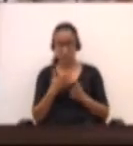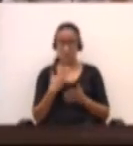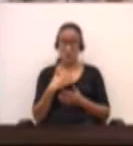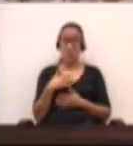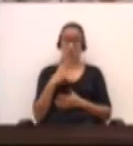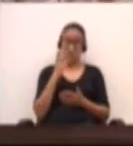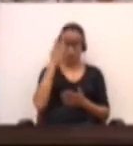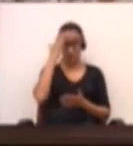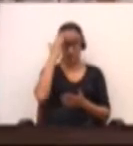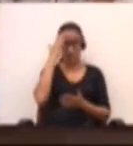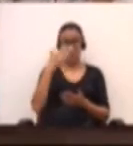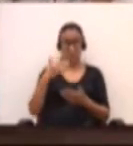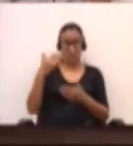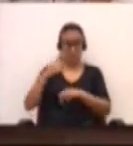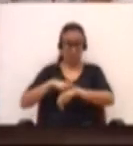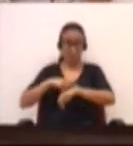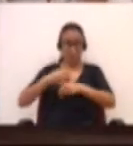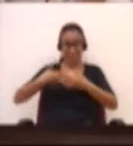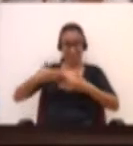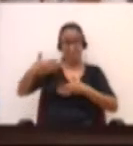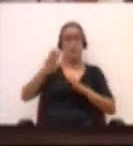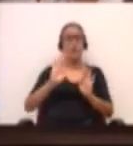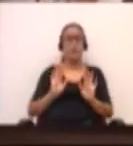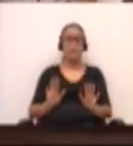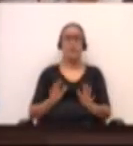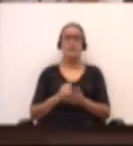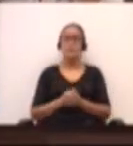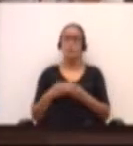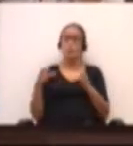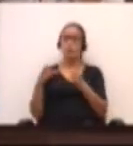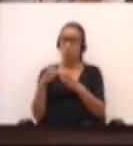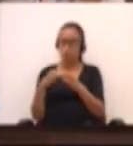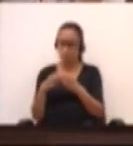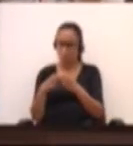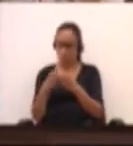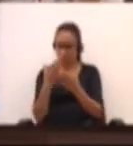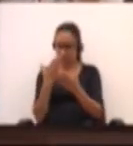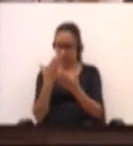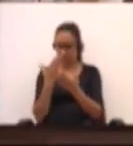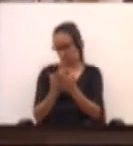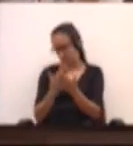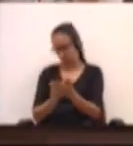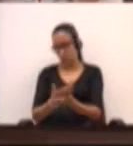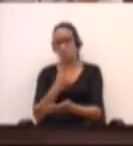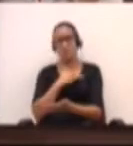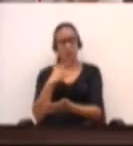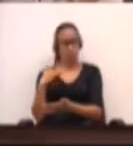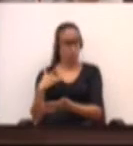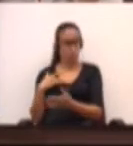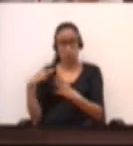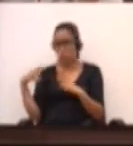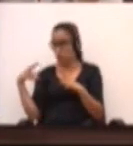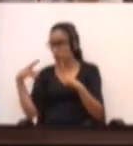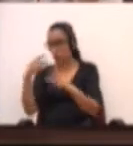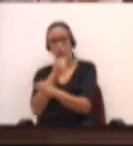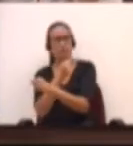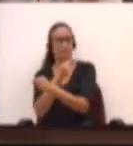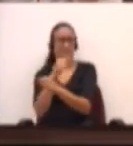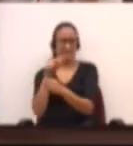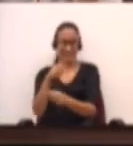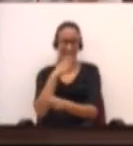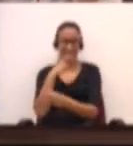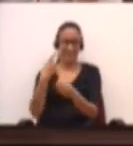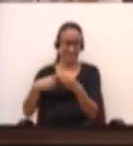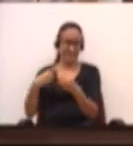avançando do horário, mas a Comissão de Saúde trata desse e todos os assuntos de saúde da nossa cidade.